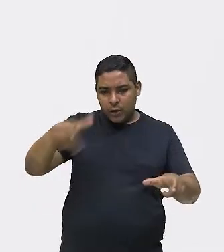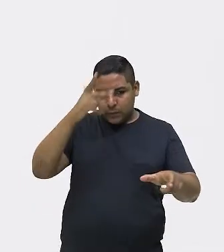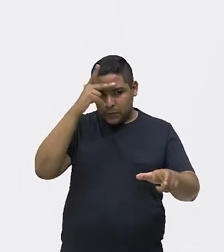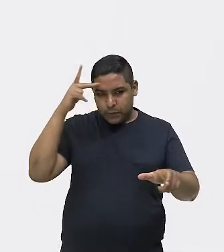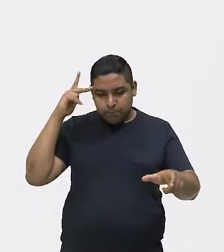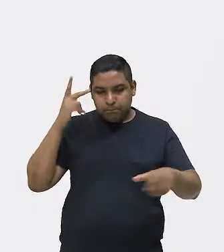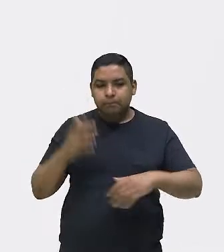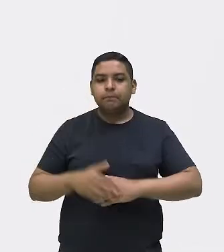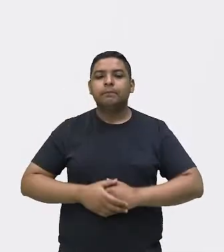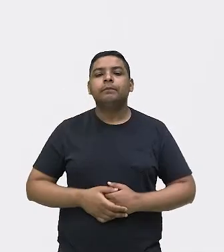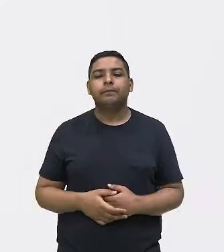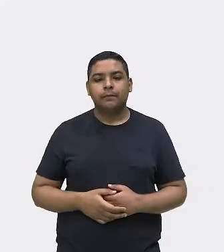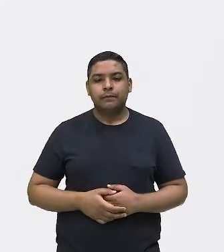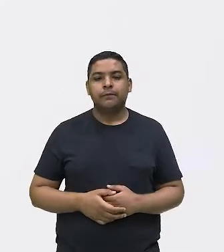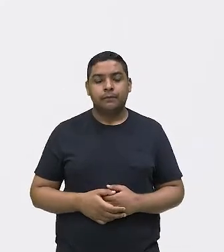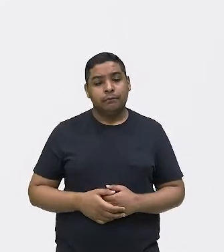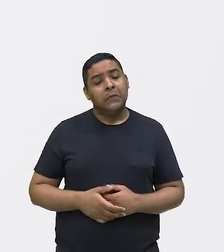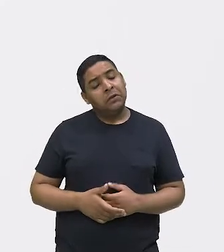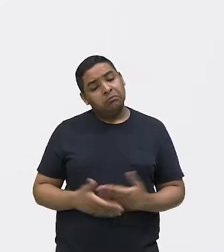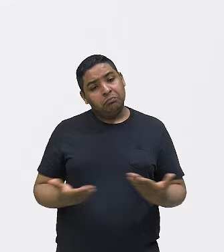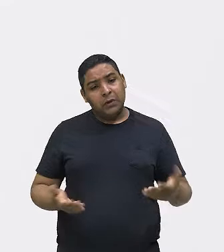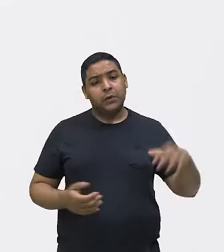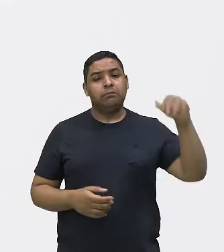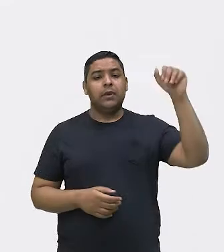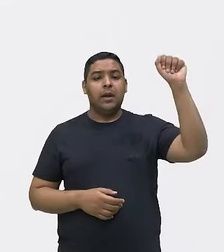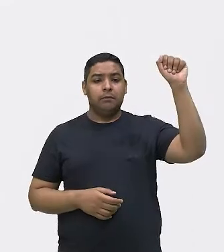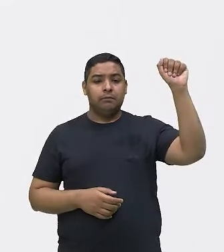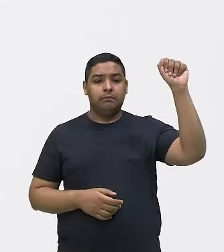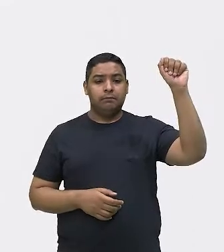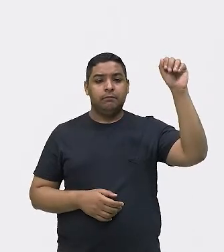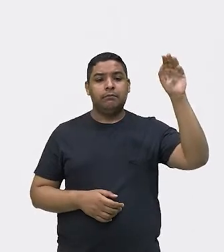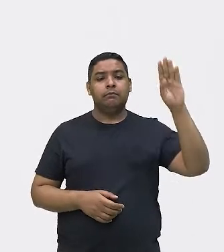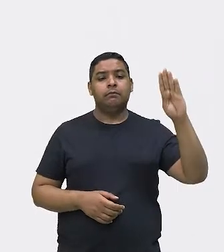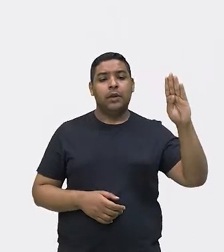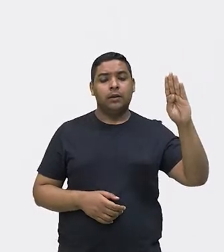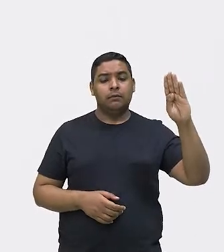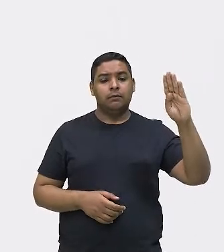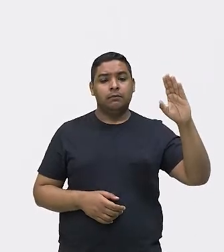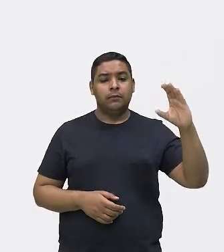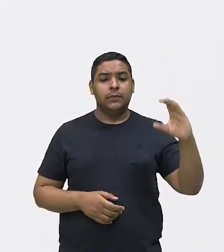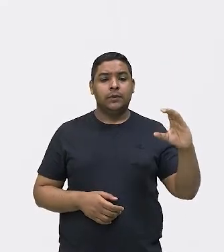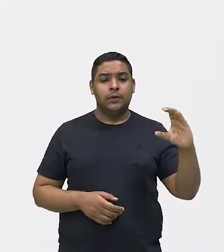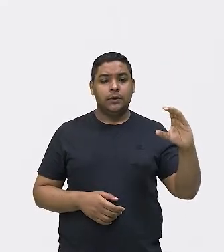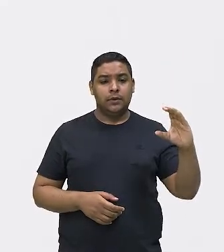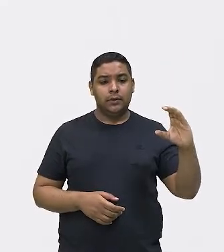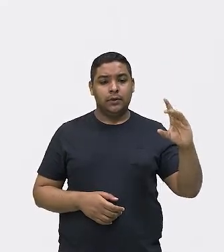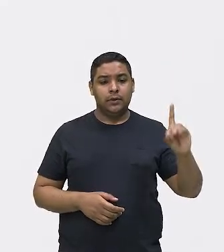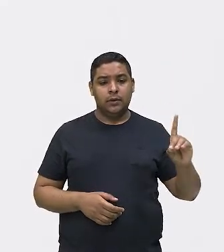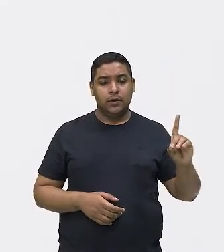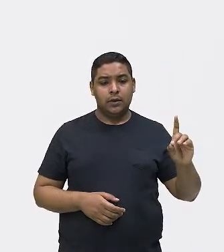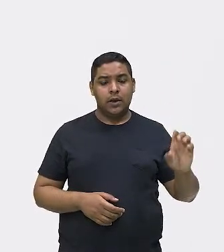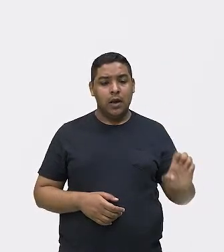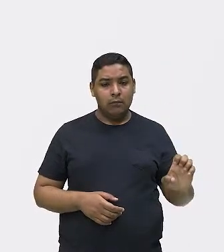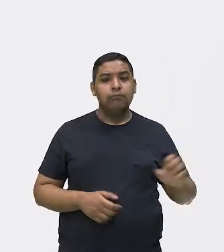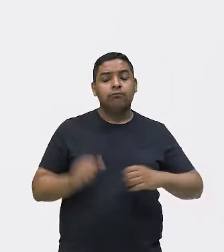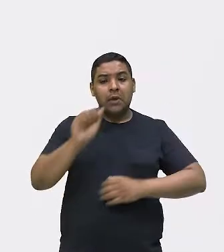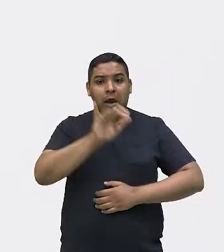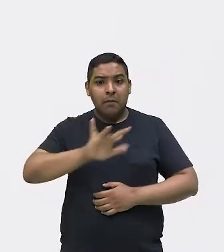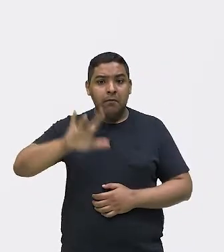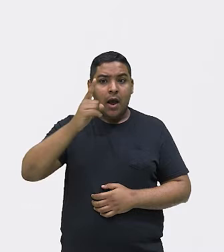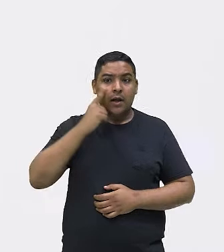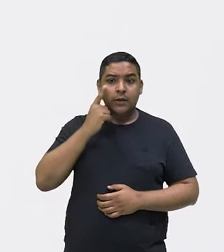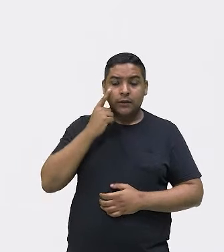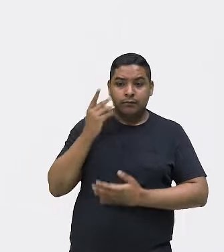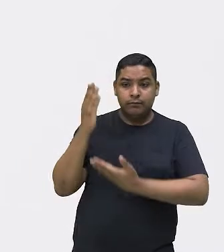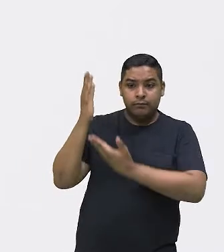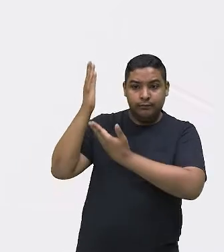tá aí, ó, nós temos essas questões. Por que nessa imagem aí, né, que é a Escola de Atenas,